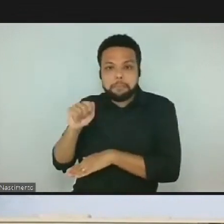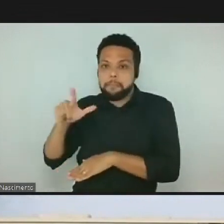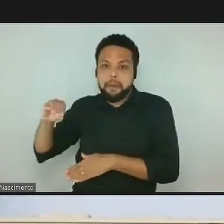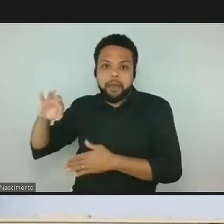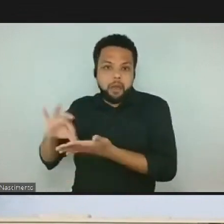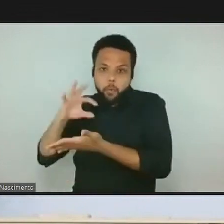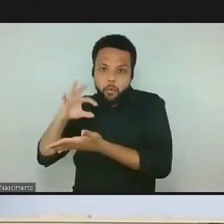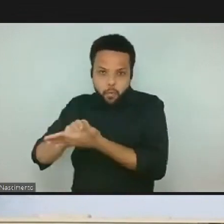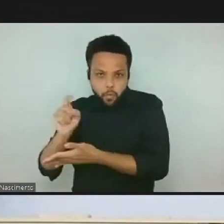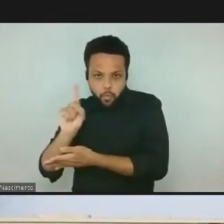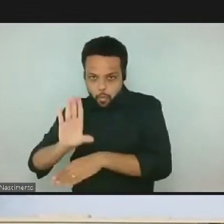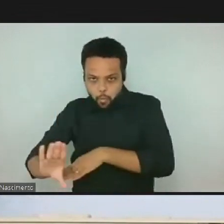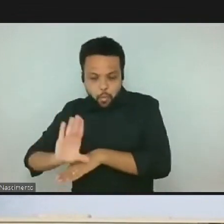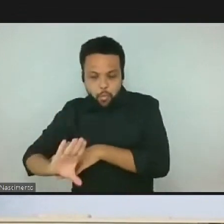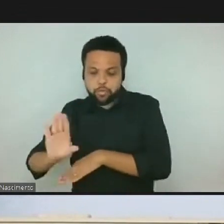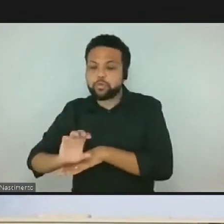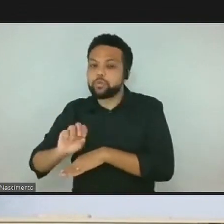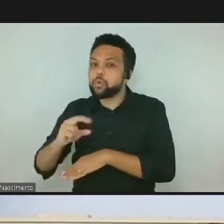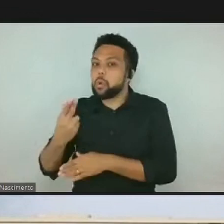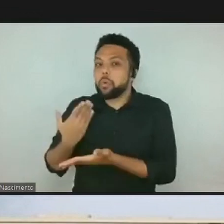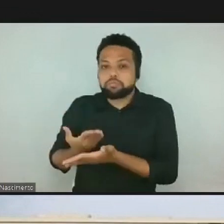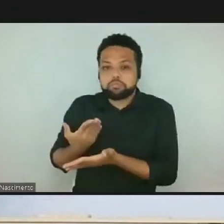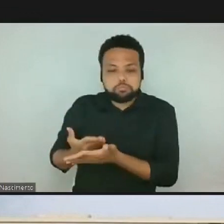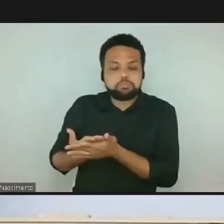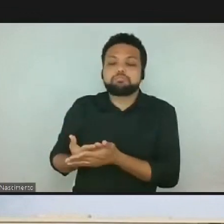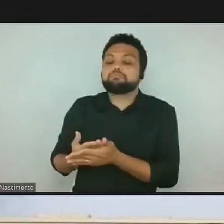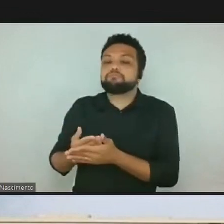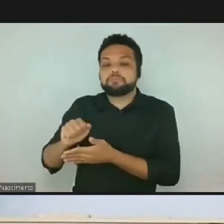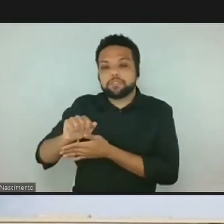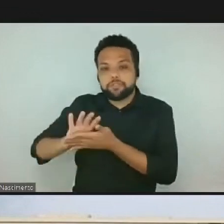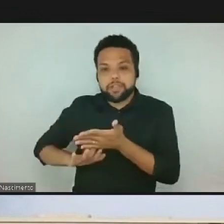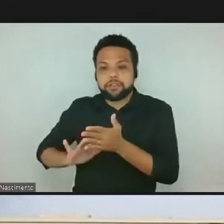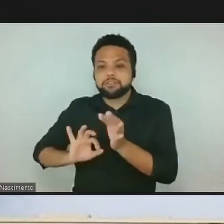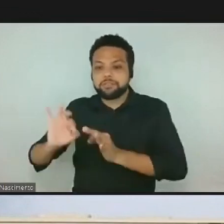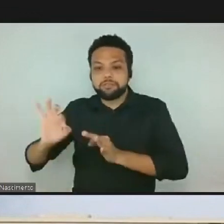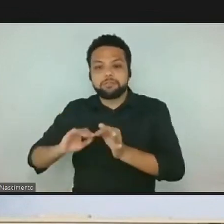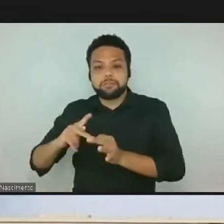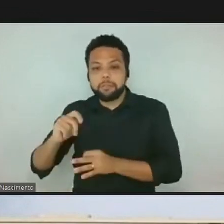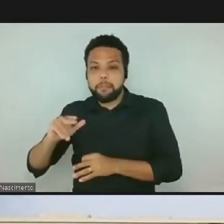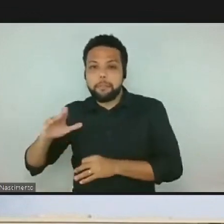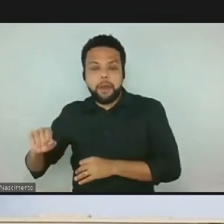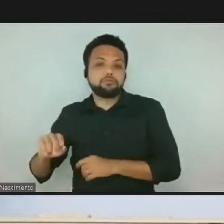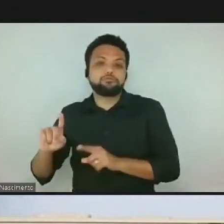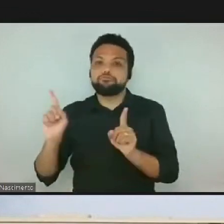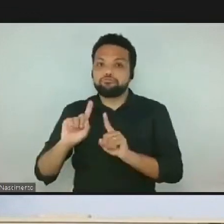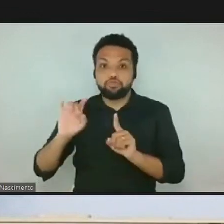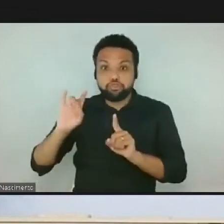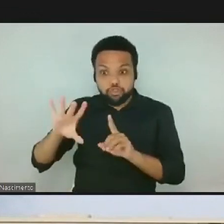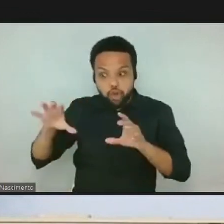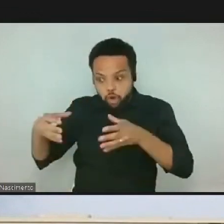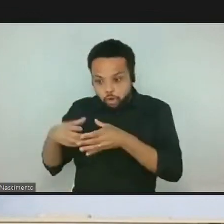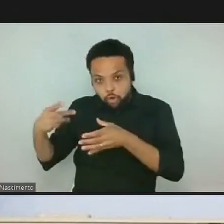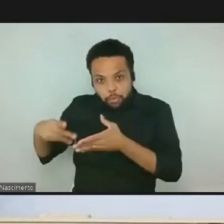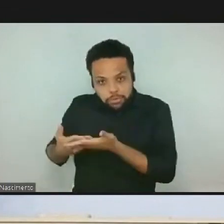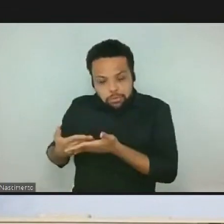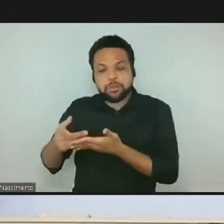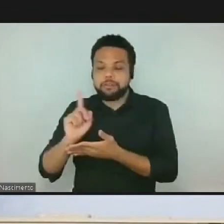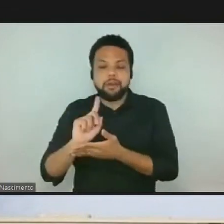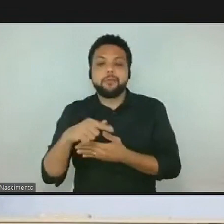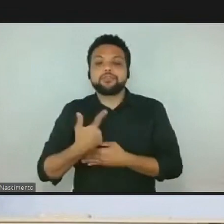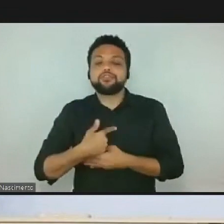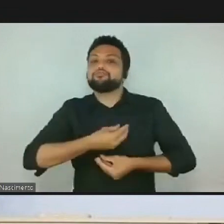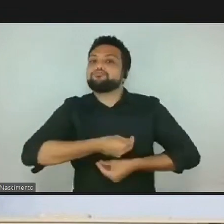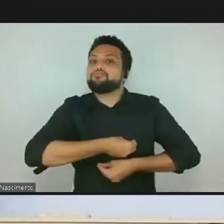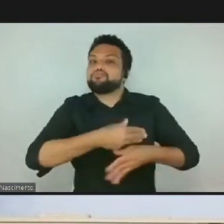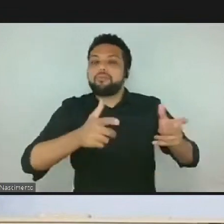matriculadas ou participando das atividades do Projeto Palco, porque algumas comunidades, como eu falei durante a